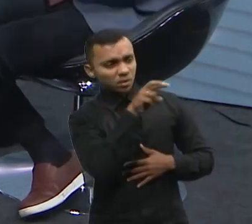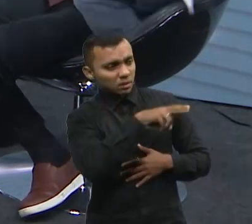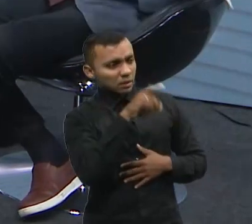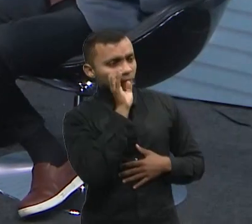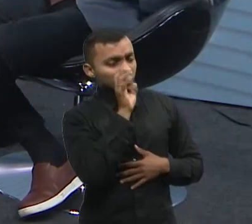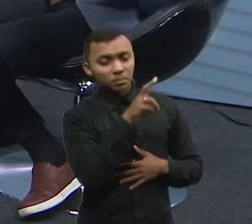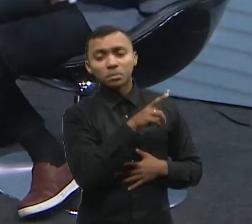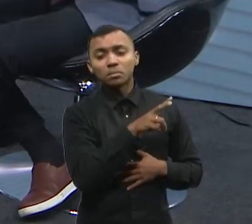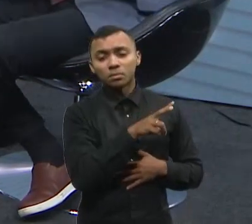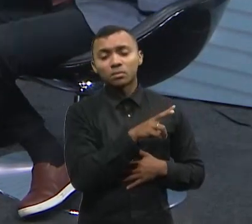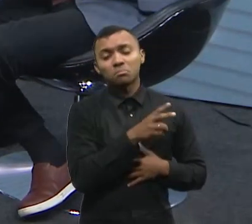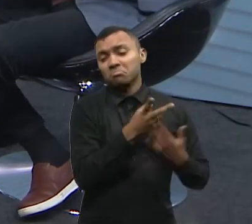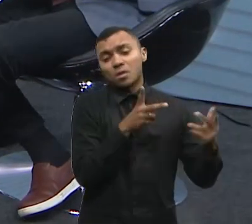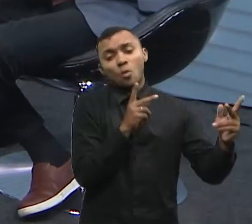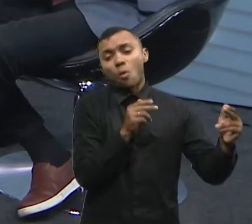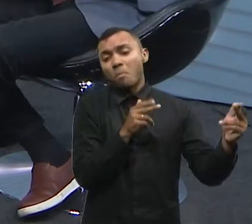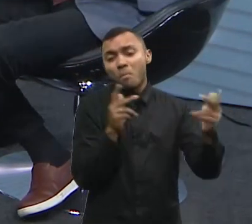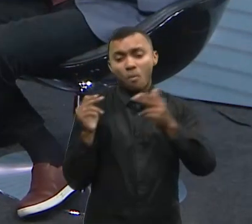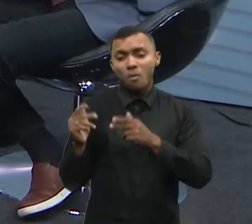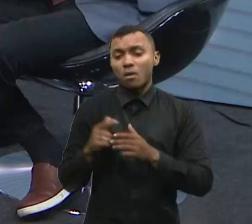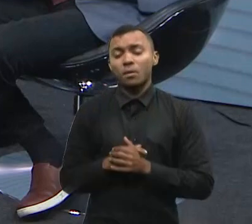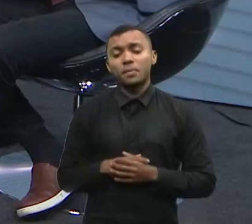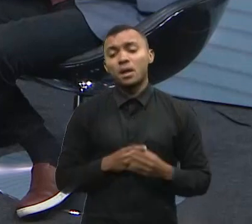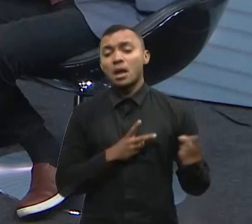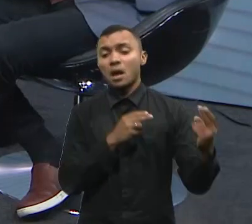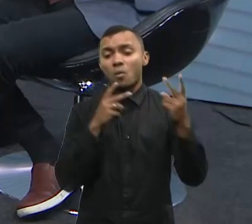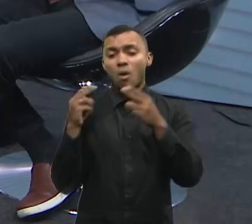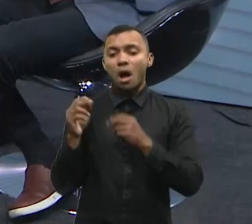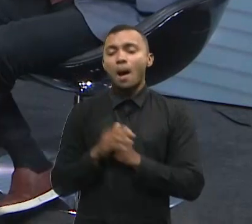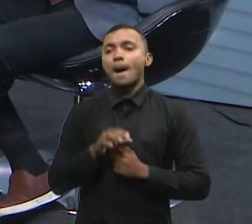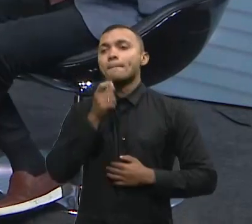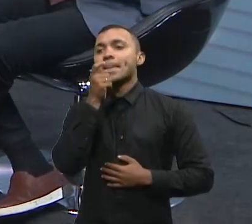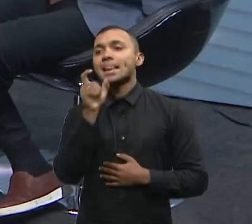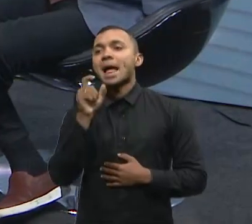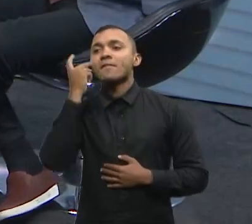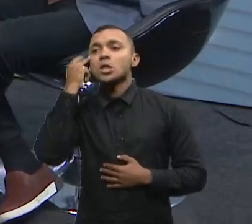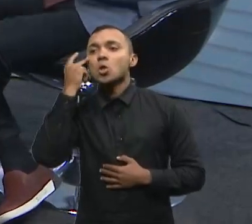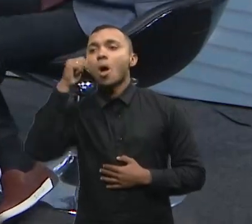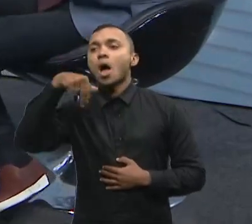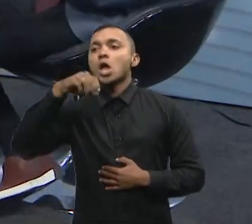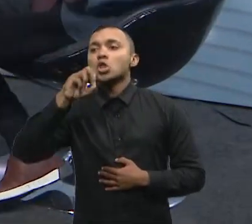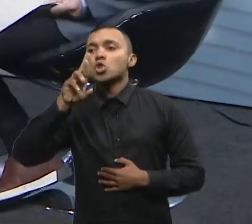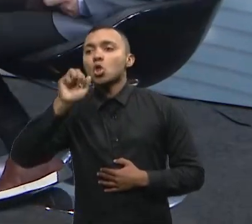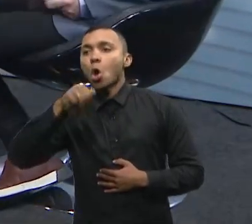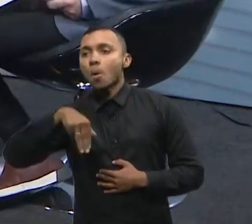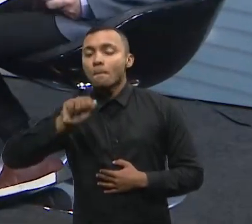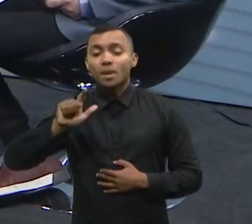pessoa como a gente. Não existe o normal, o normal,